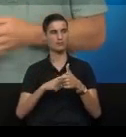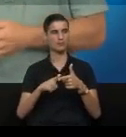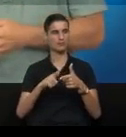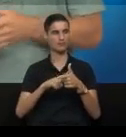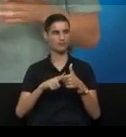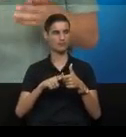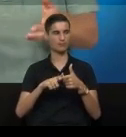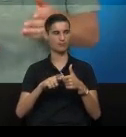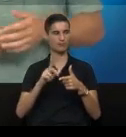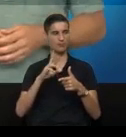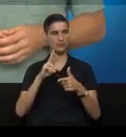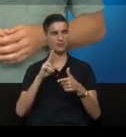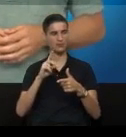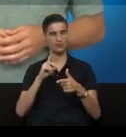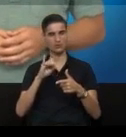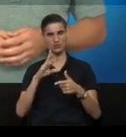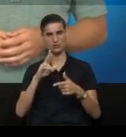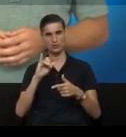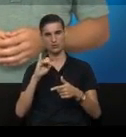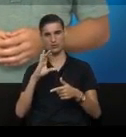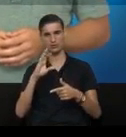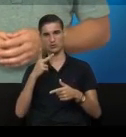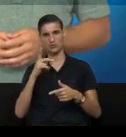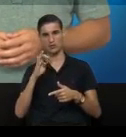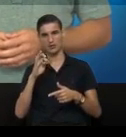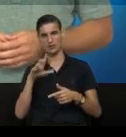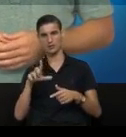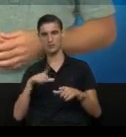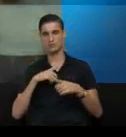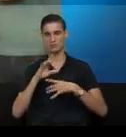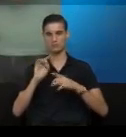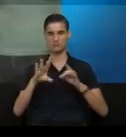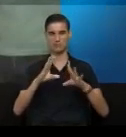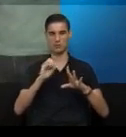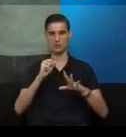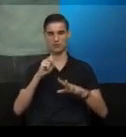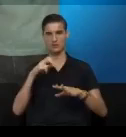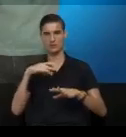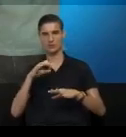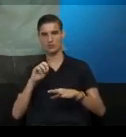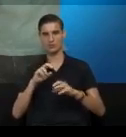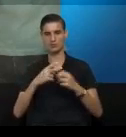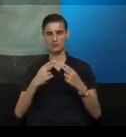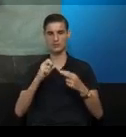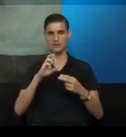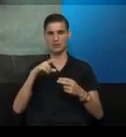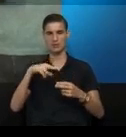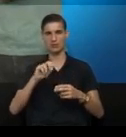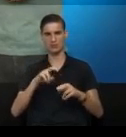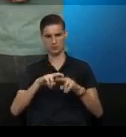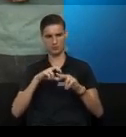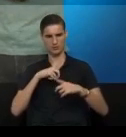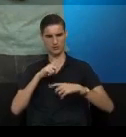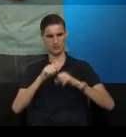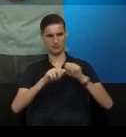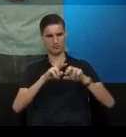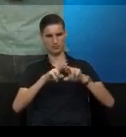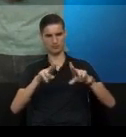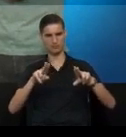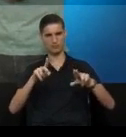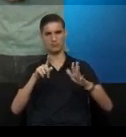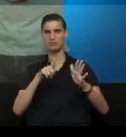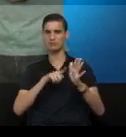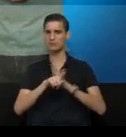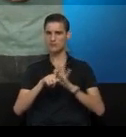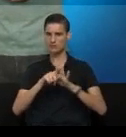de Dirichlet no disco, em termos de senos e cossenos. Com todas essas variantes, que tal pesquisar mais